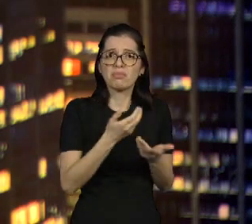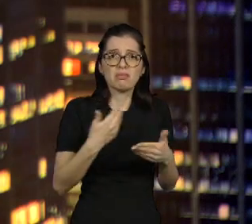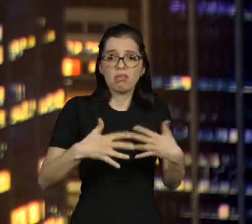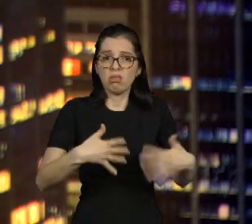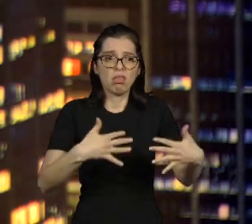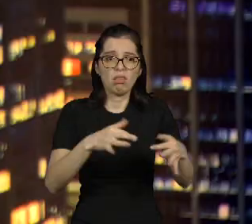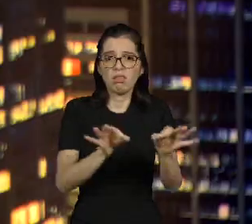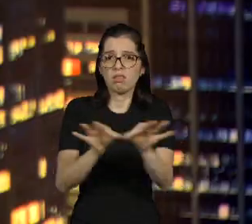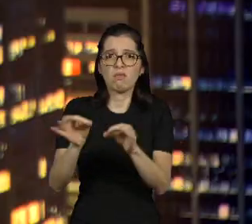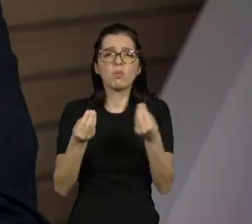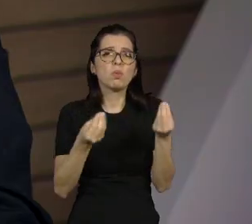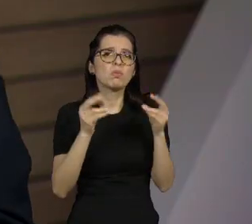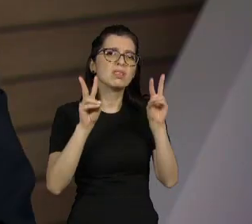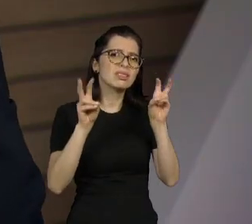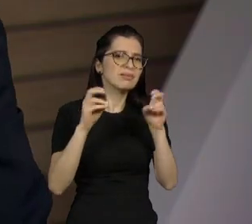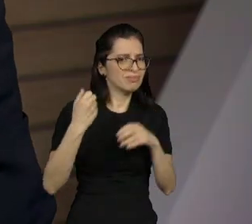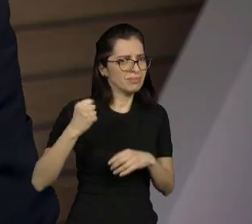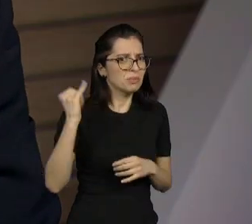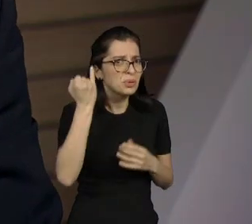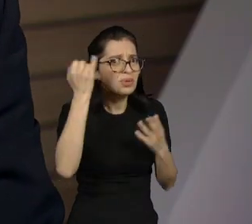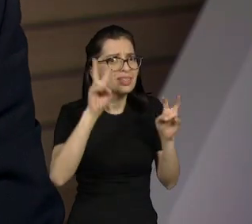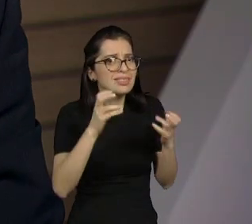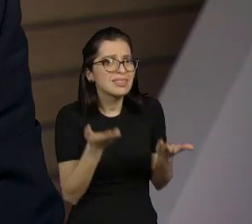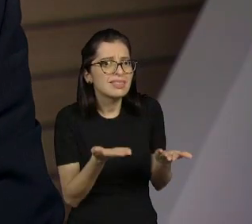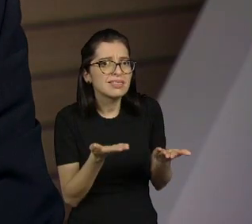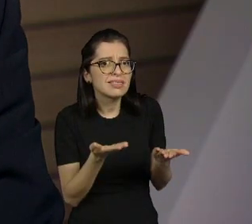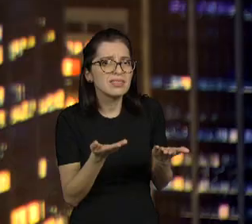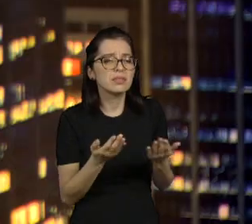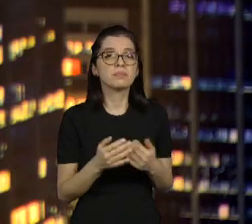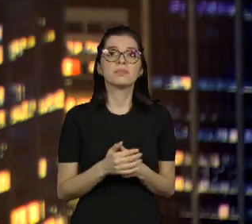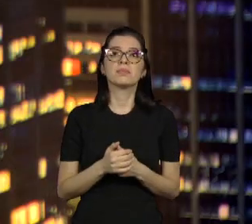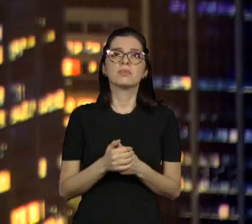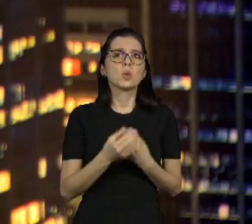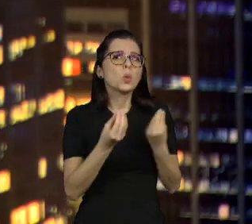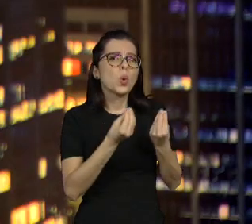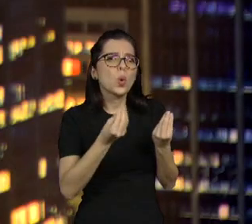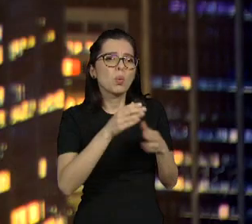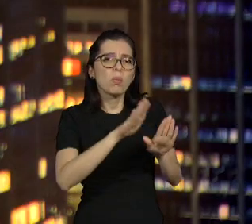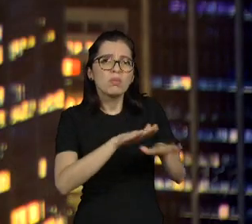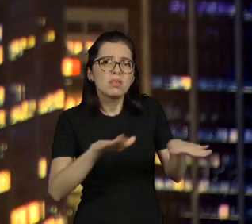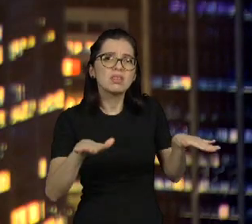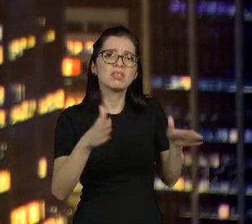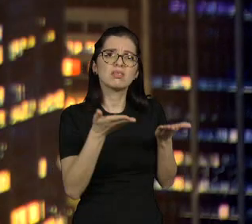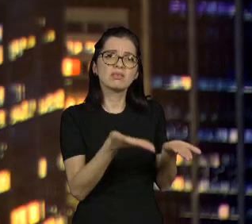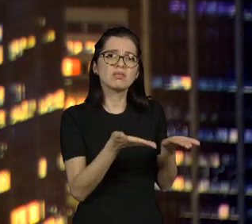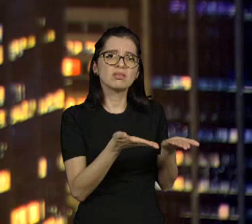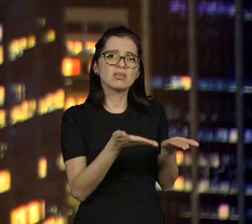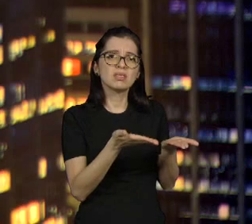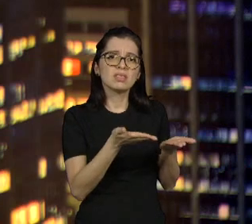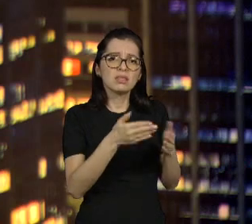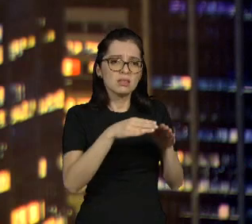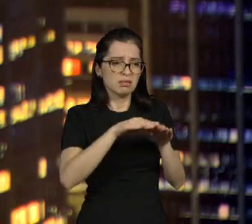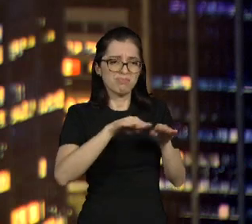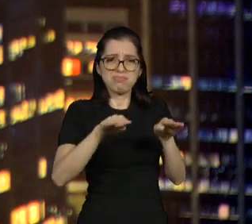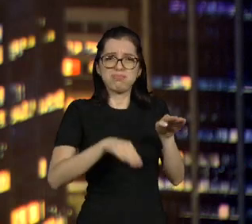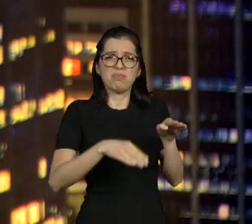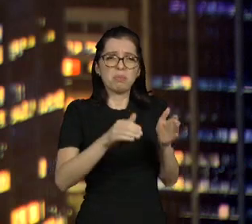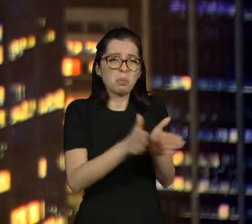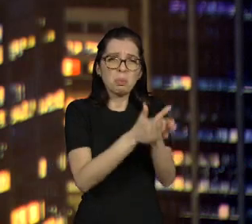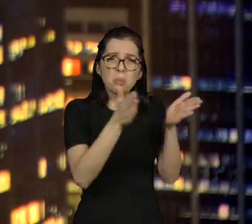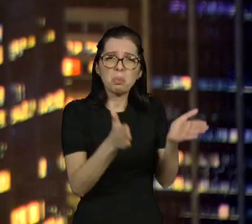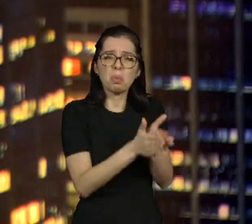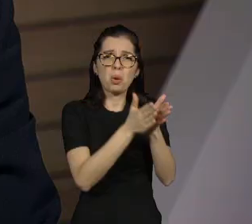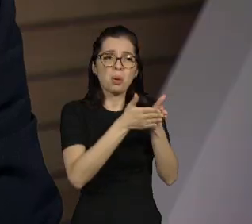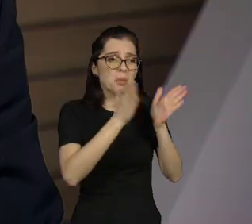importante. E a reportagem mostrou também como é na primeira infância, ou seja, no começo da vida escolar, que a desigualdade brasileira começa a se estabelecer,